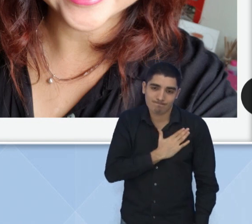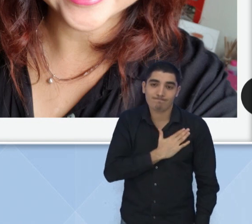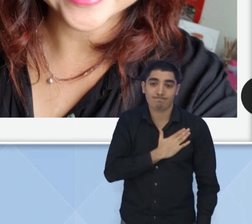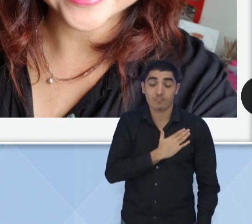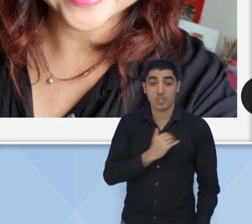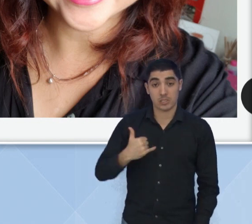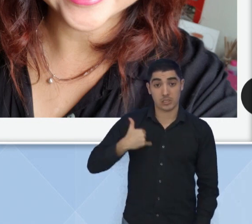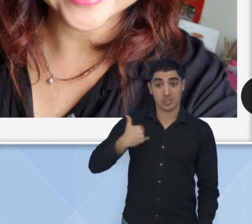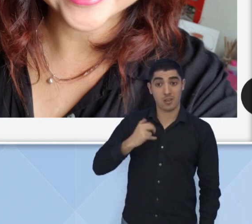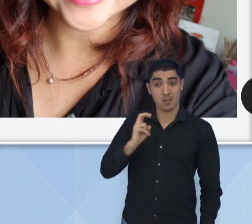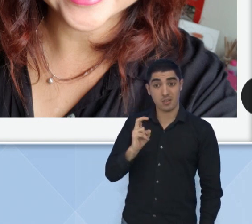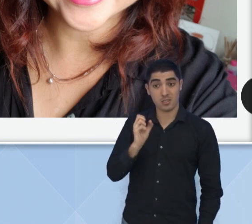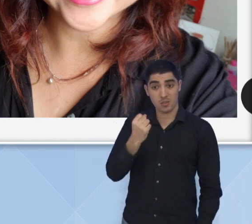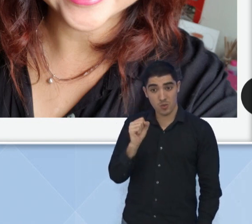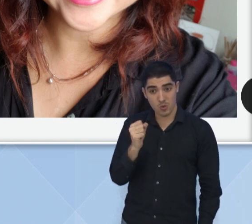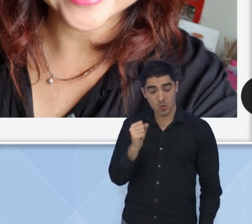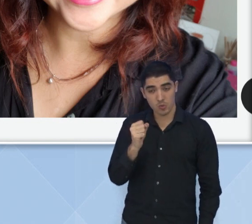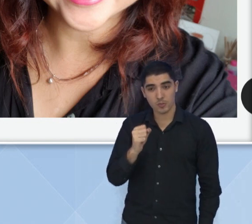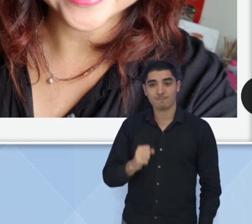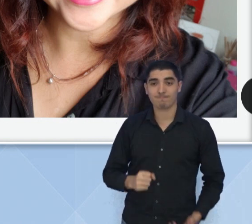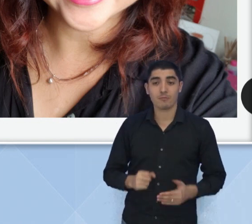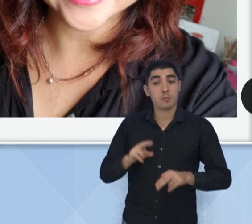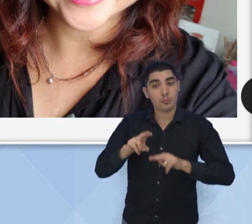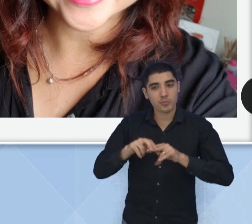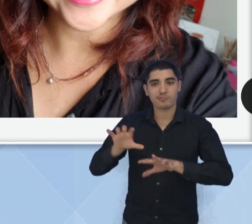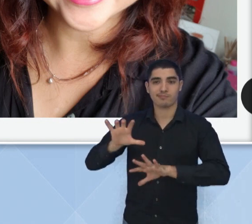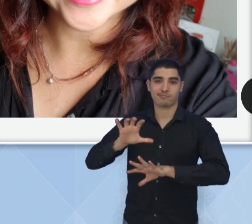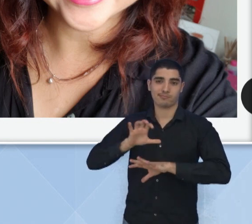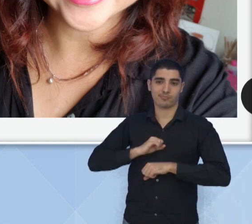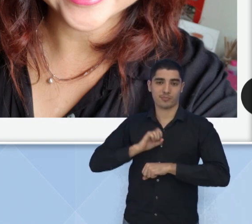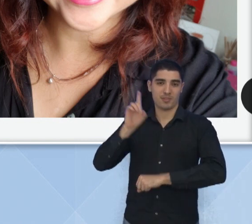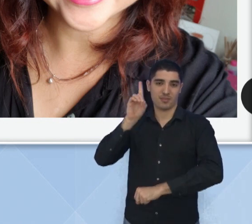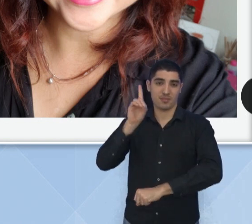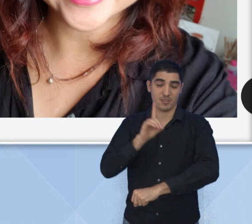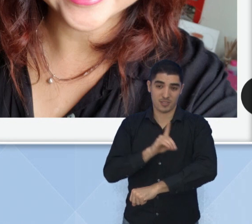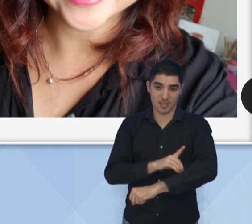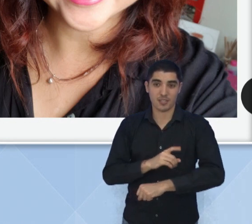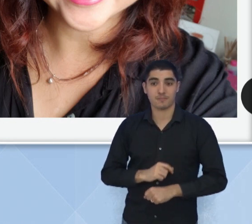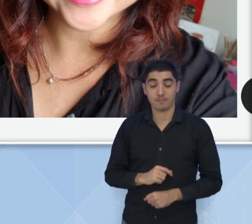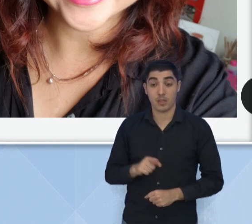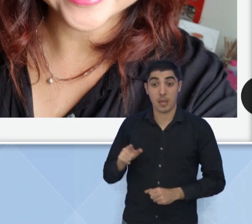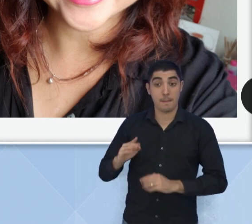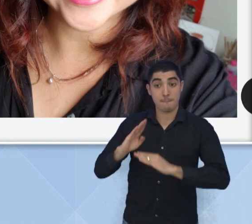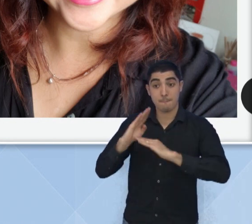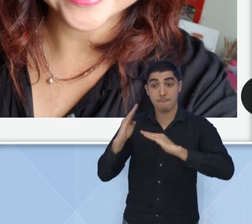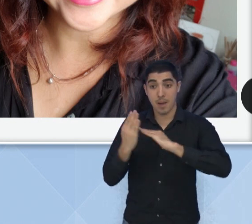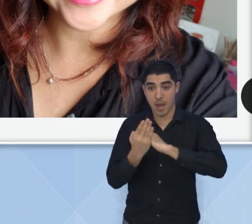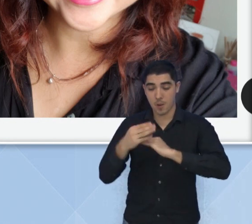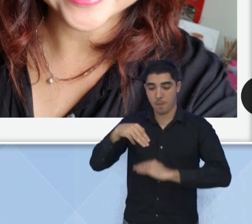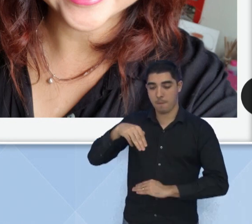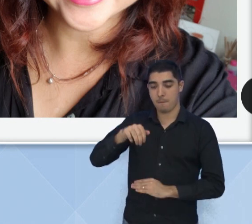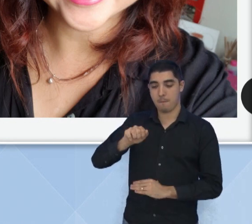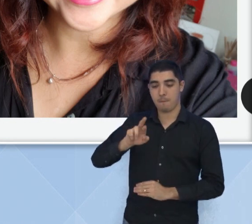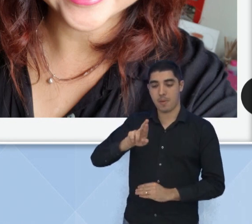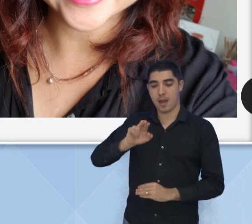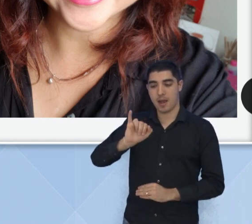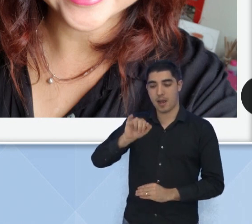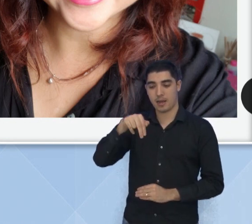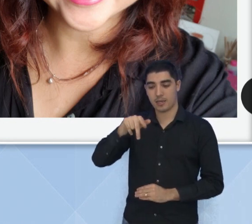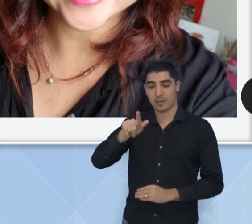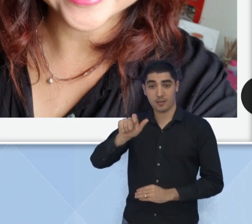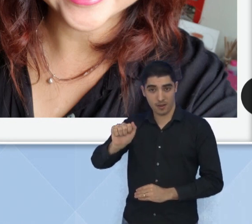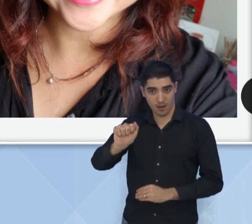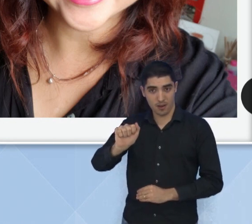58 anos de idade, o motivo da dengue, né? Eles são lá do Jardim Maringá, família lá da região sul,